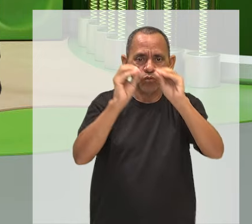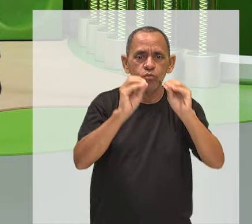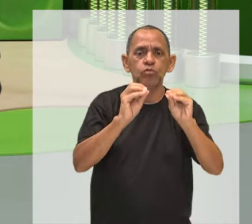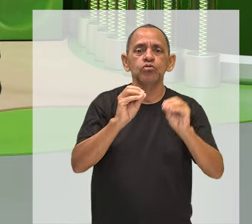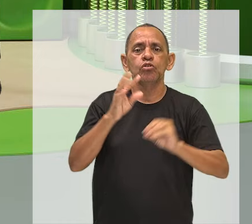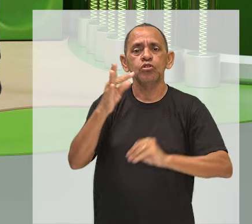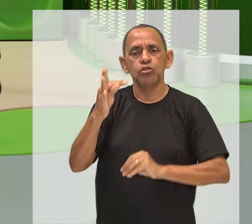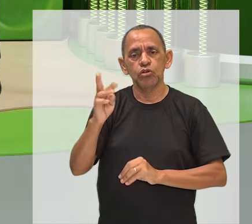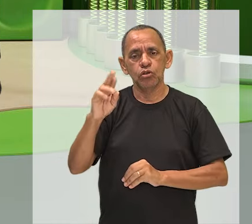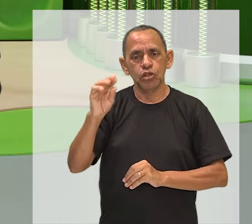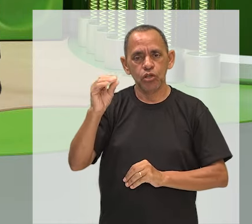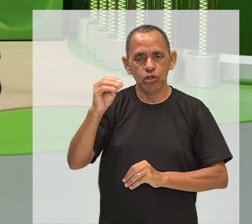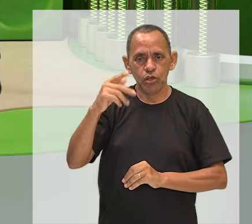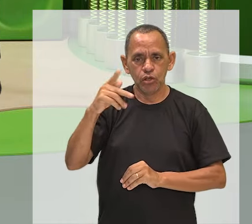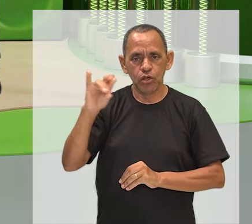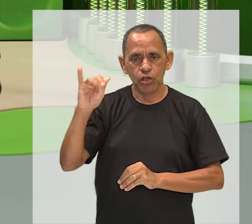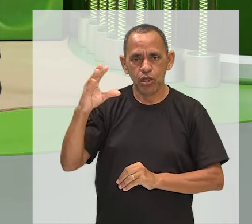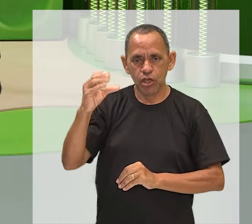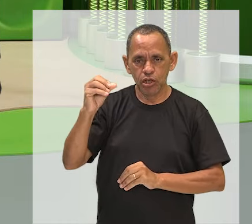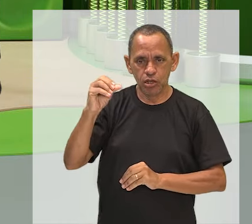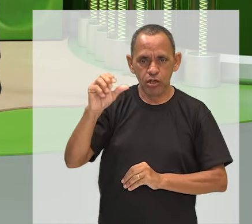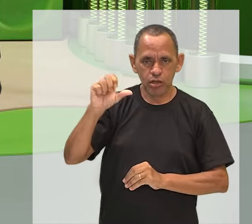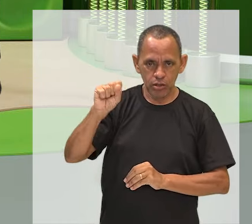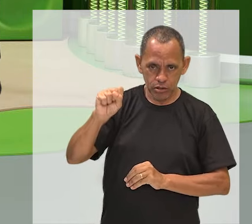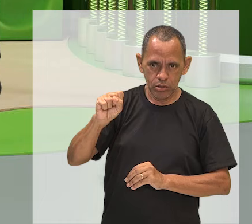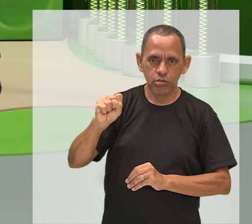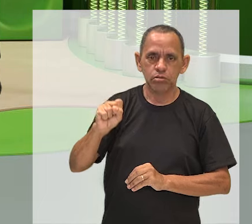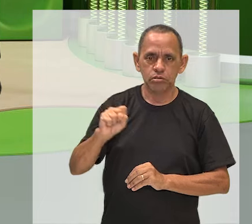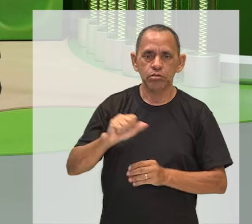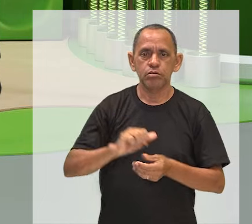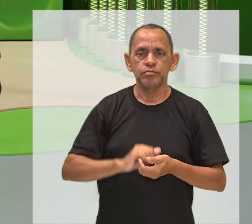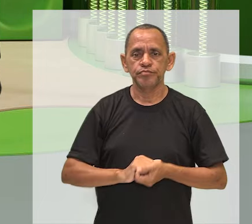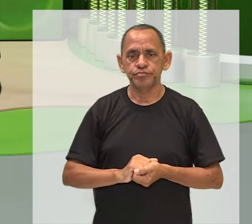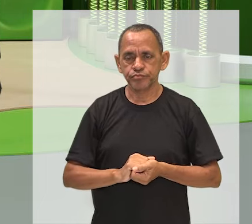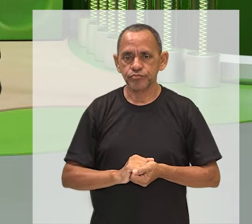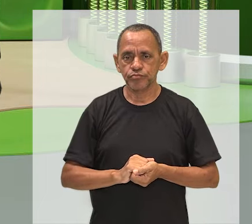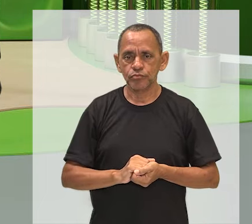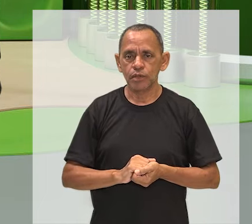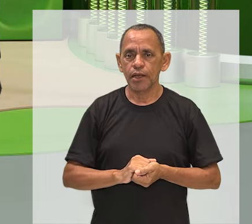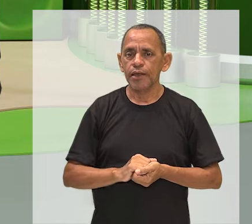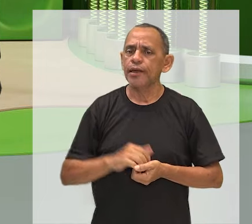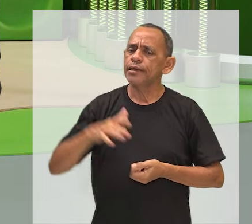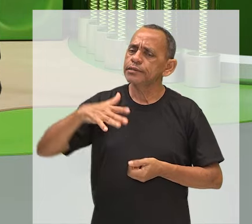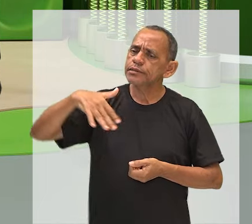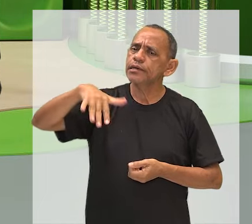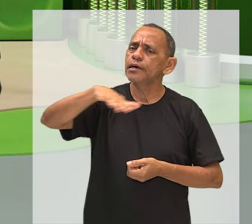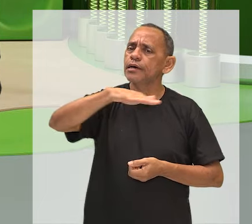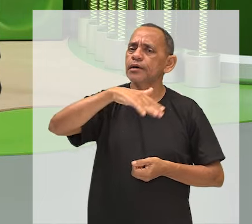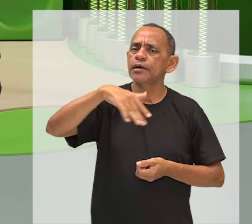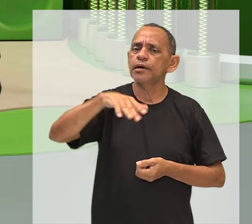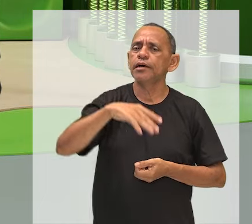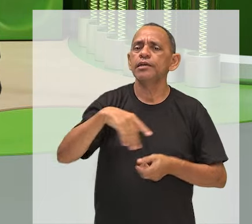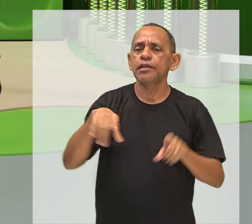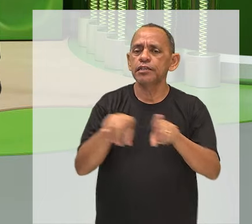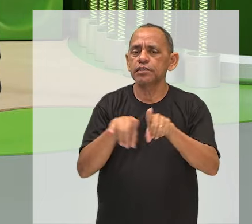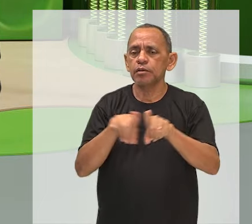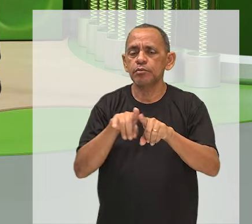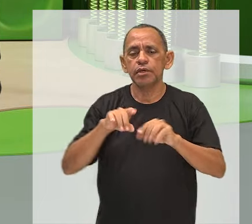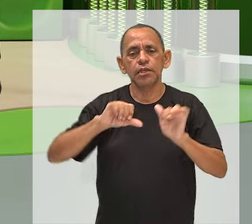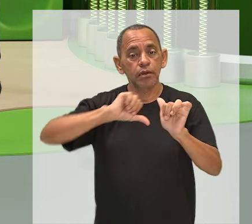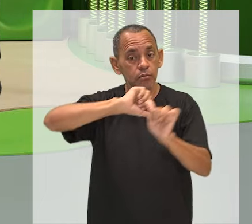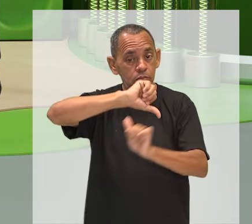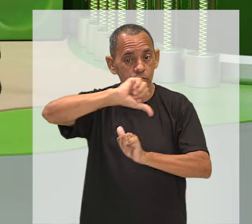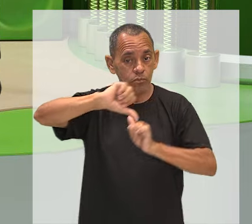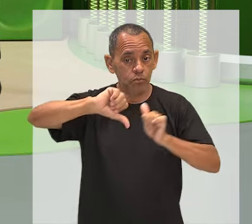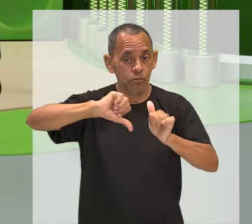a nossa floresta ela vai funcionar como uma bomba para trazer toda essa umidade para esse ambiente. Então, bombeando esses ventos